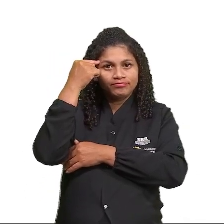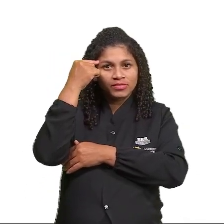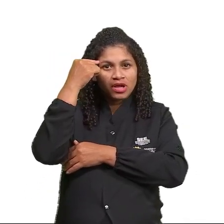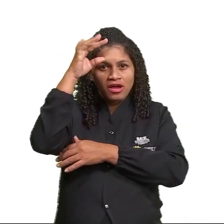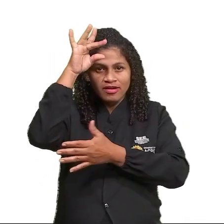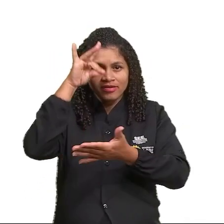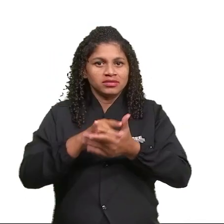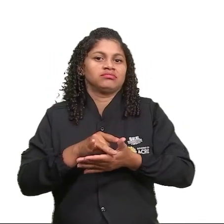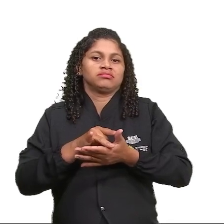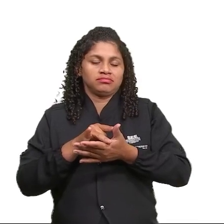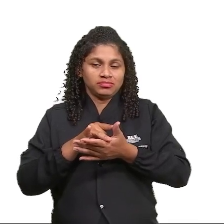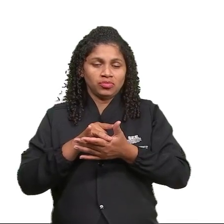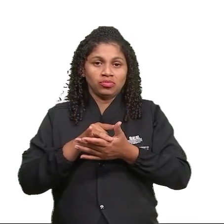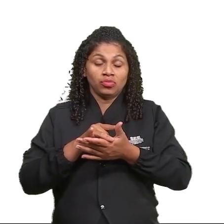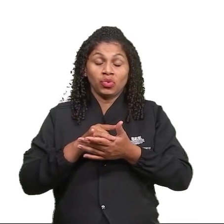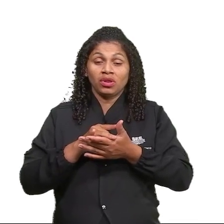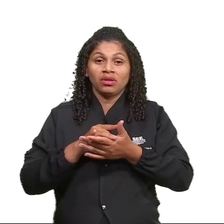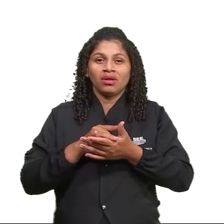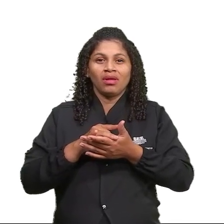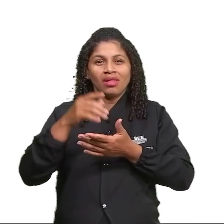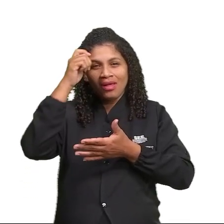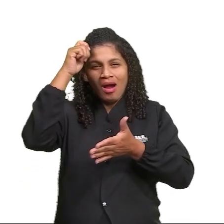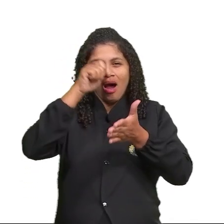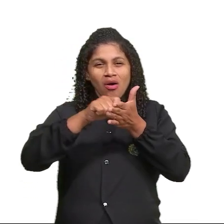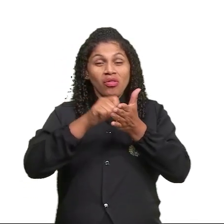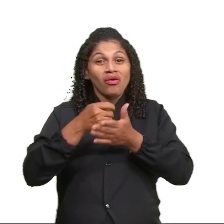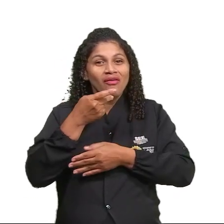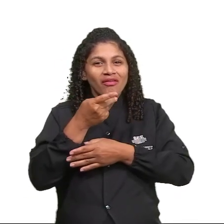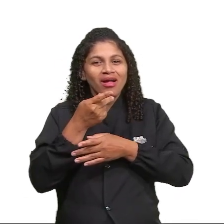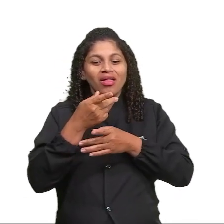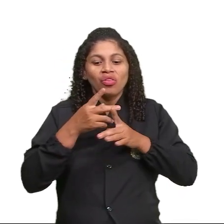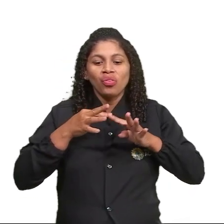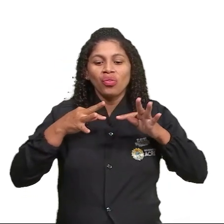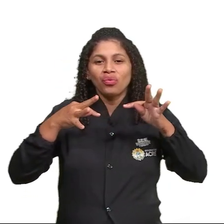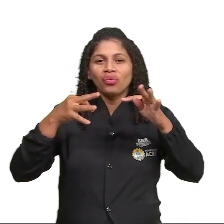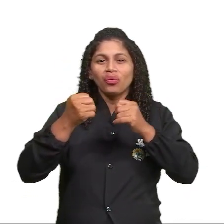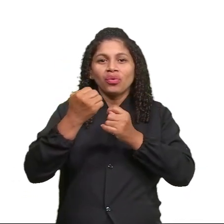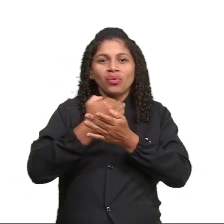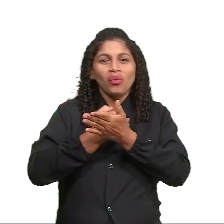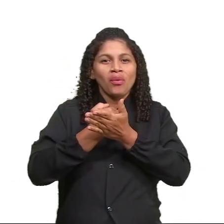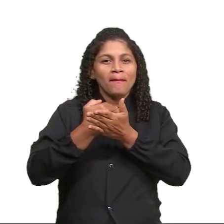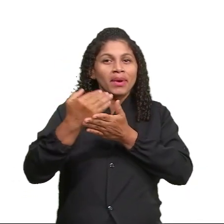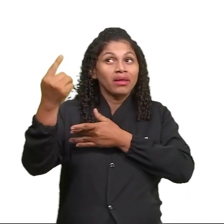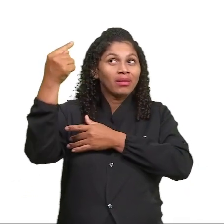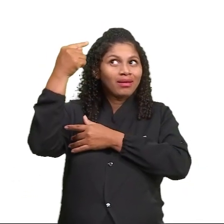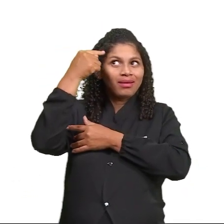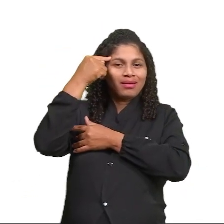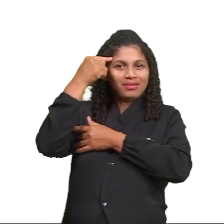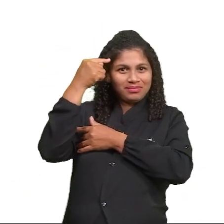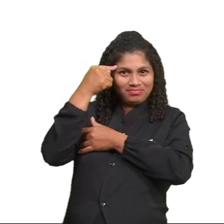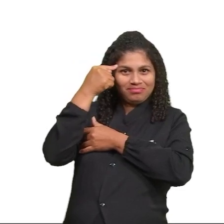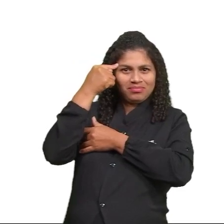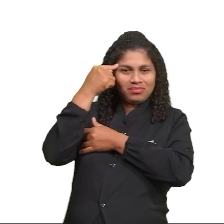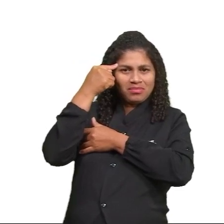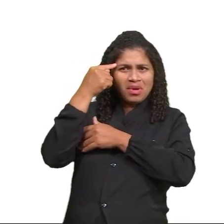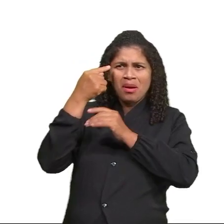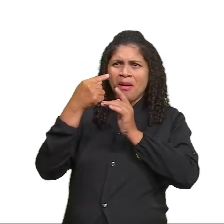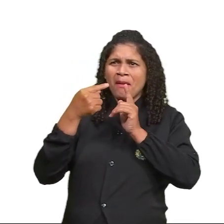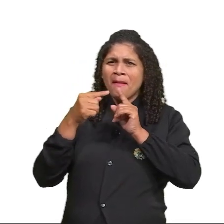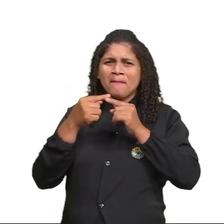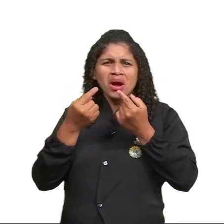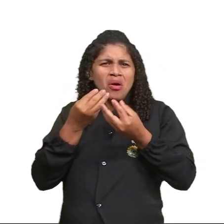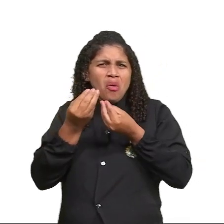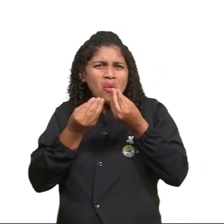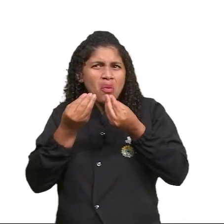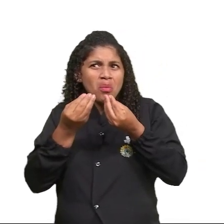tudo começa no pensamento. Só que o pensamento não começa, porque tudo já sempre existe. Olha a Clarice sendo